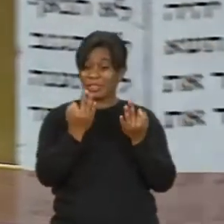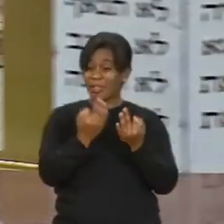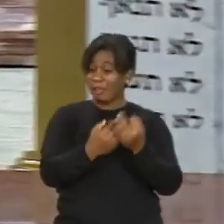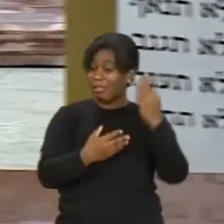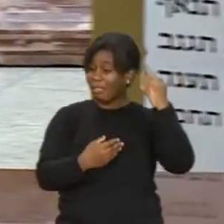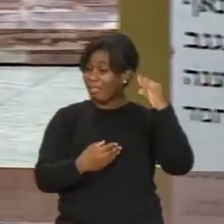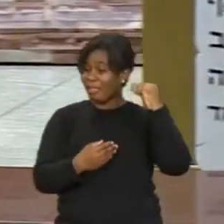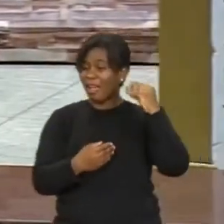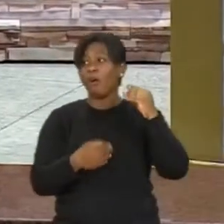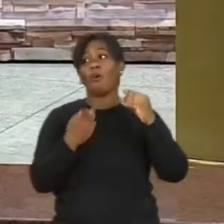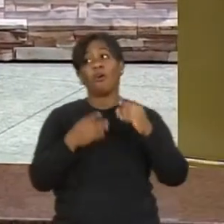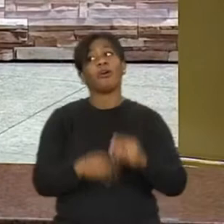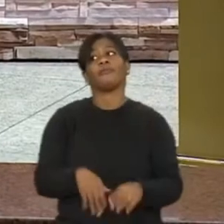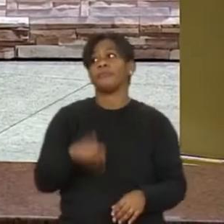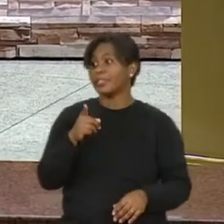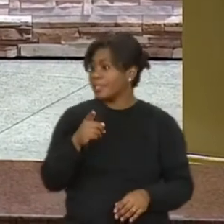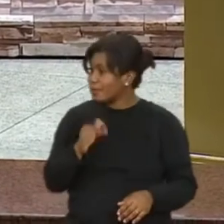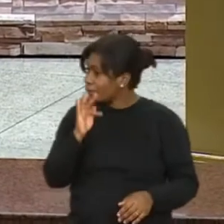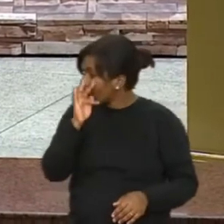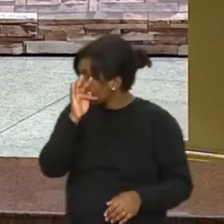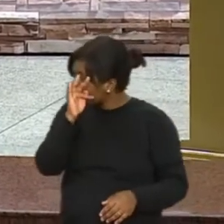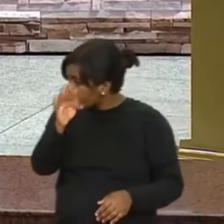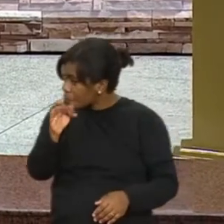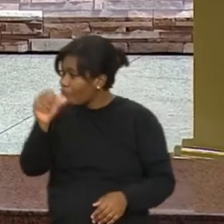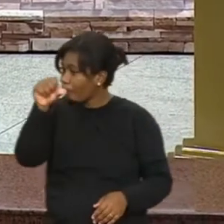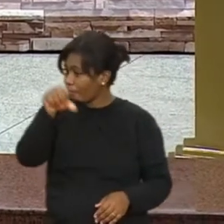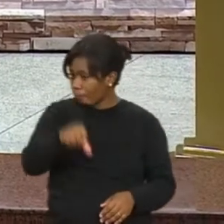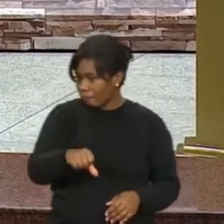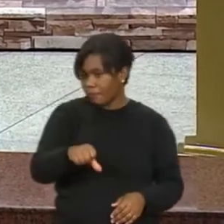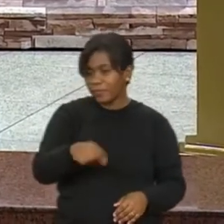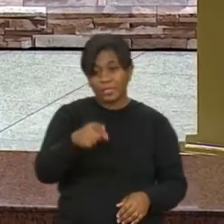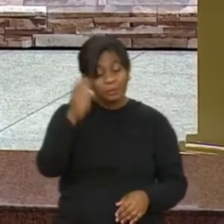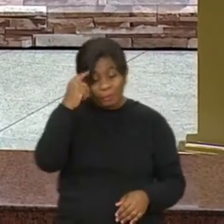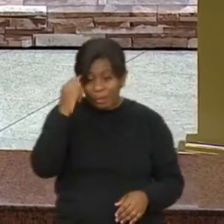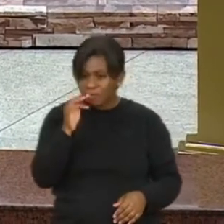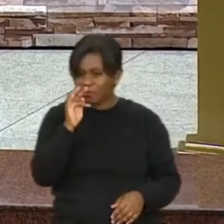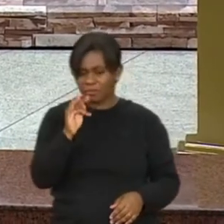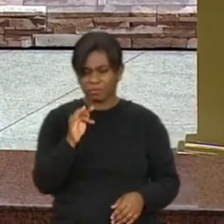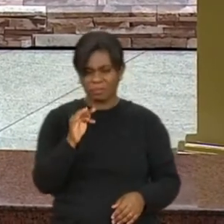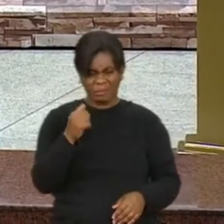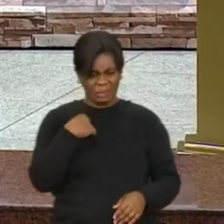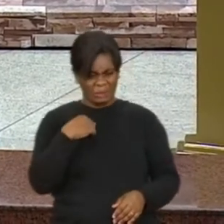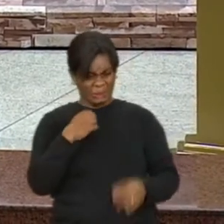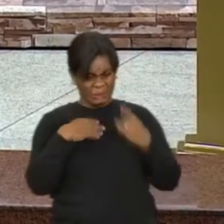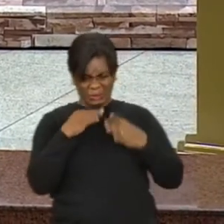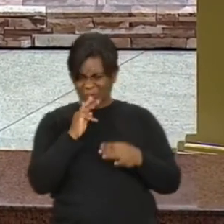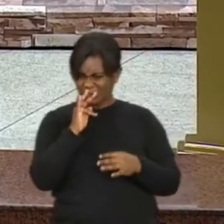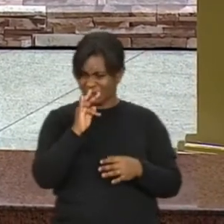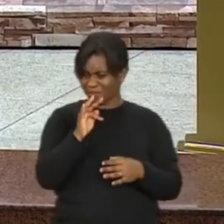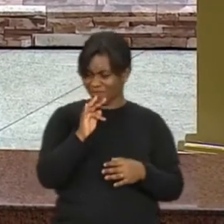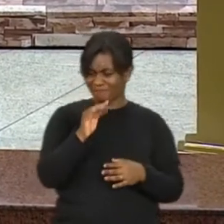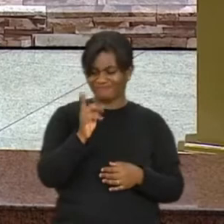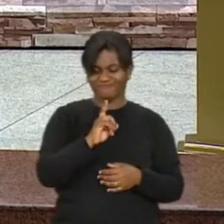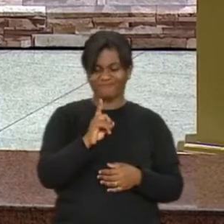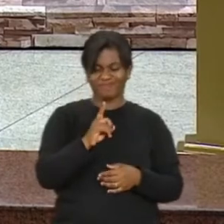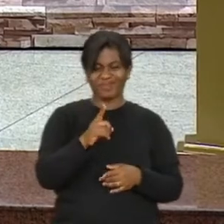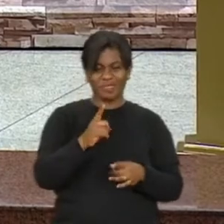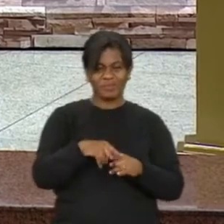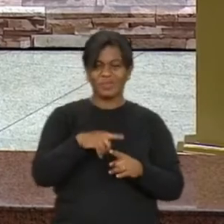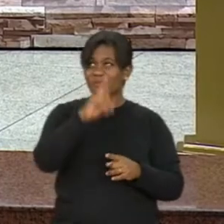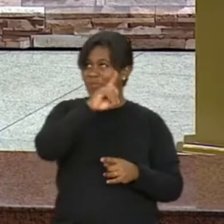você vai se dar mal, você não pensa no futuro. Eu não tenho medo do futuro, sabe por quê? O meu Deus já está no